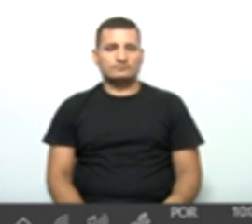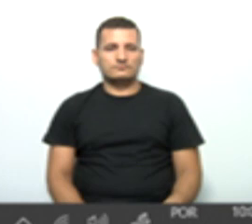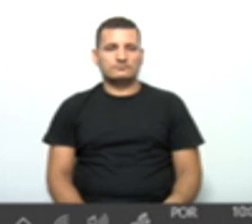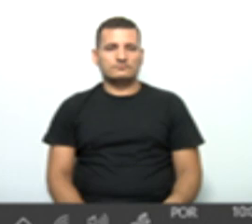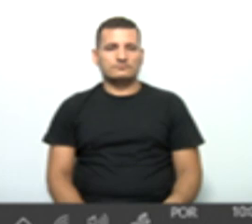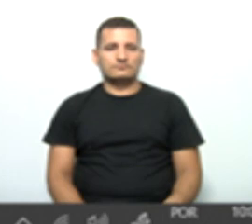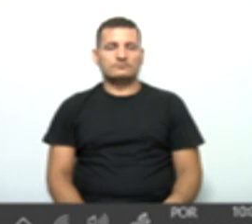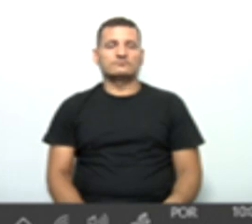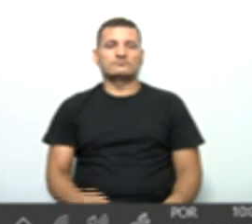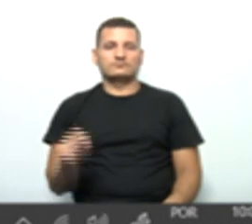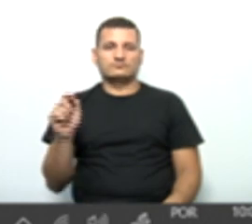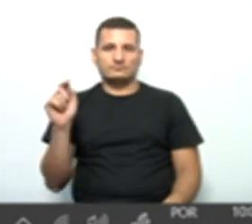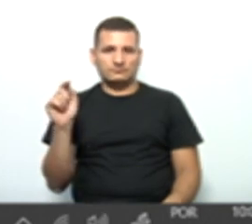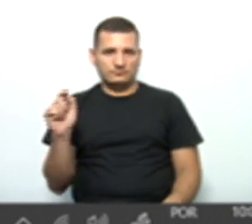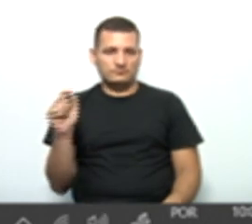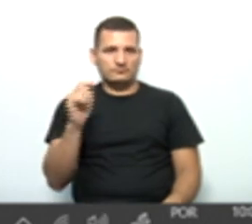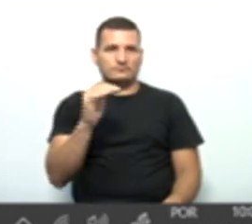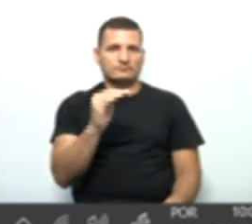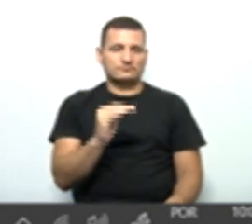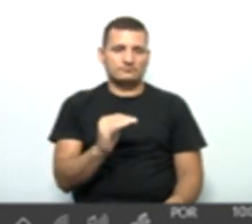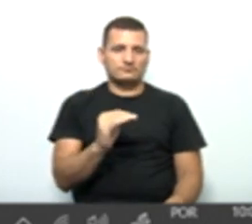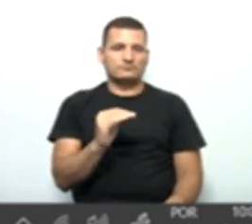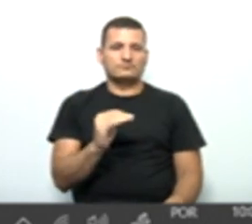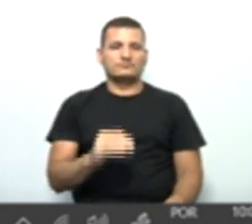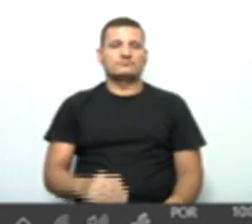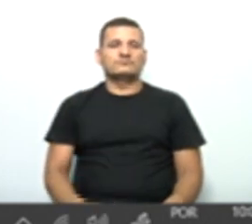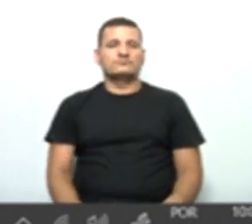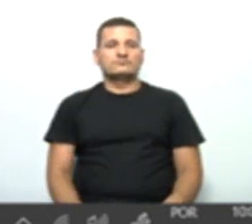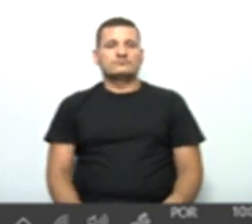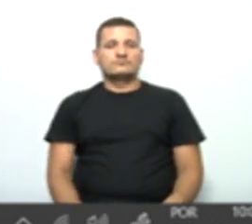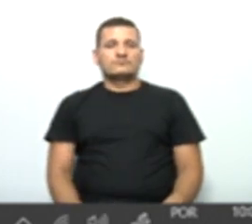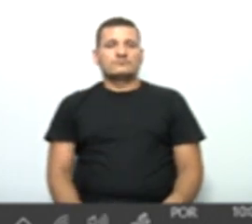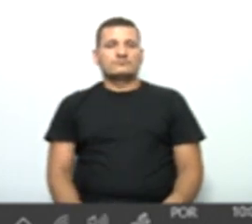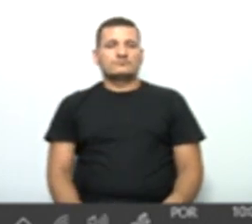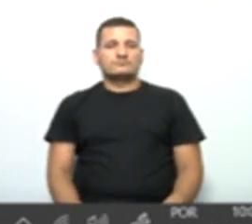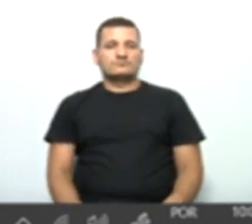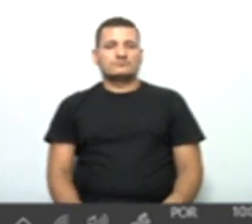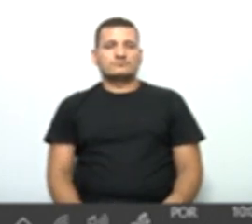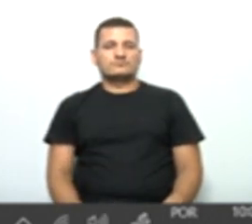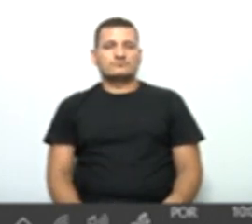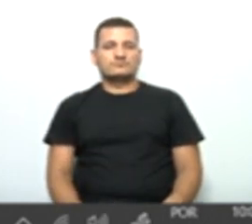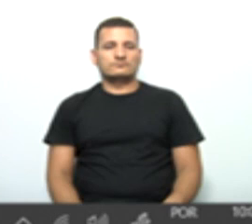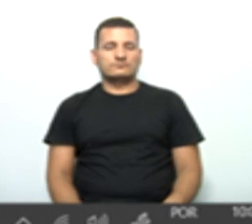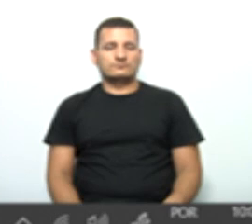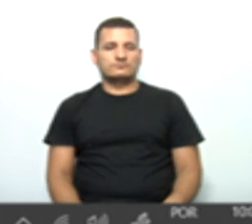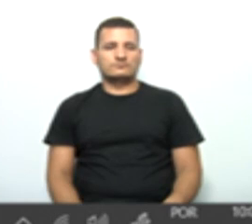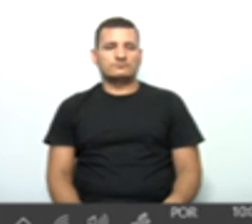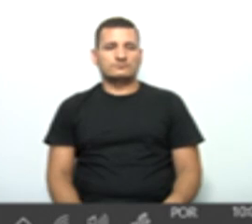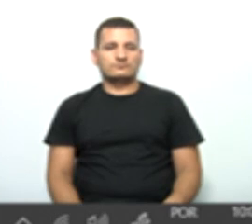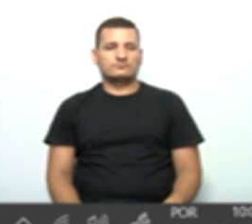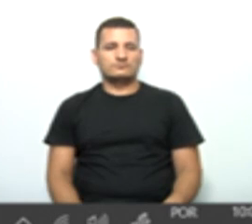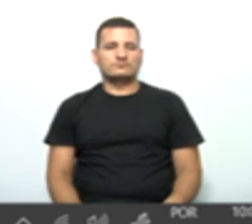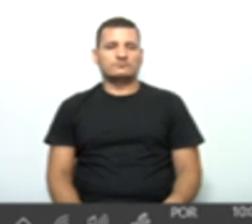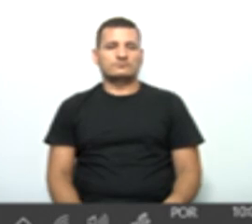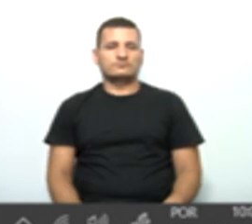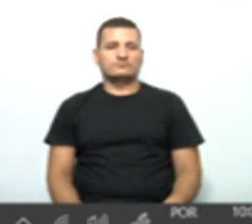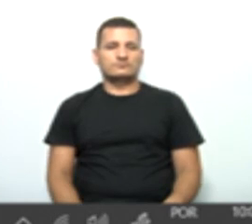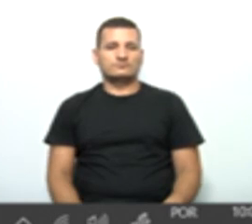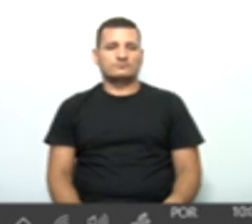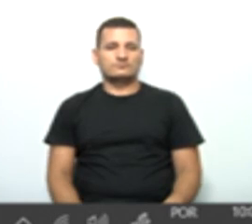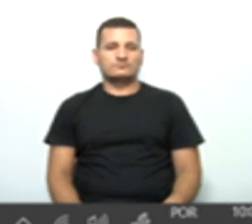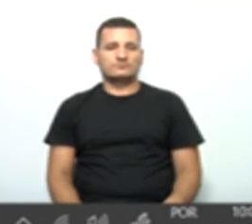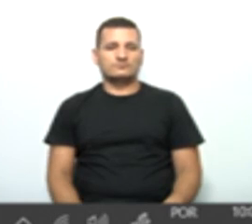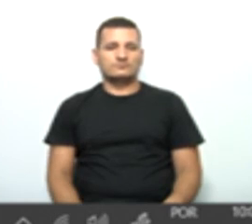aí dei enter. Então eu vou botar aqui 2, ele mostrou as posições. Então eu vou dar aqui print,